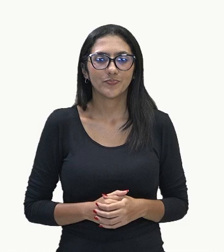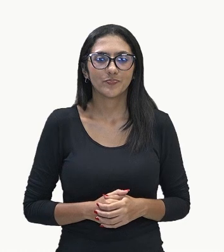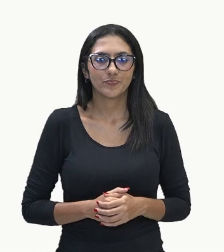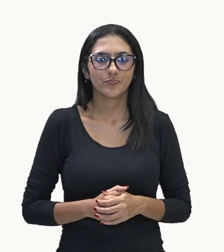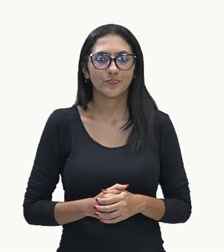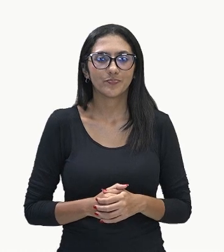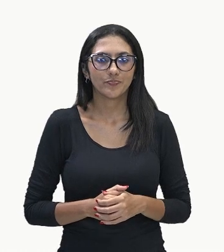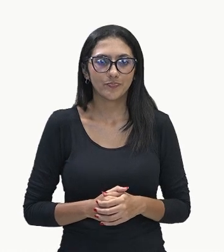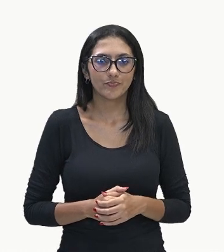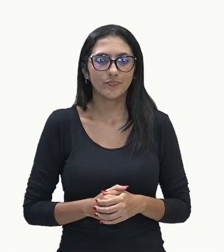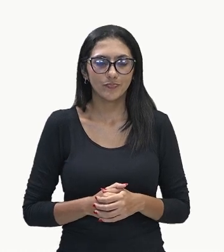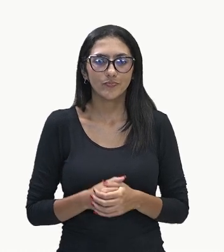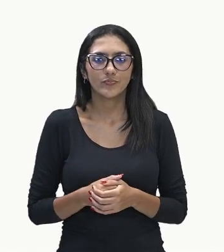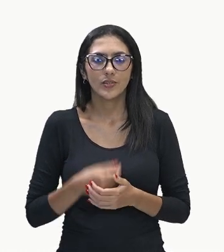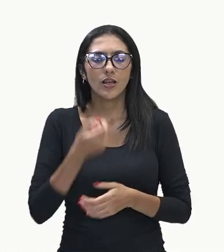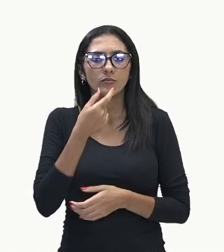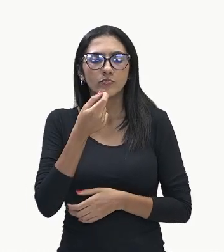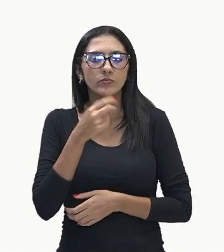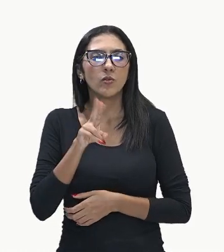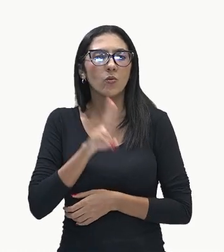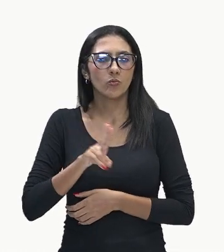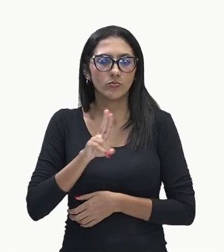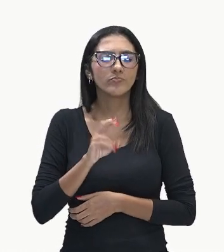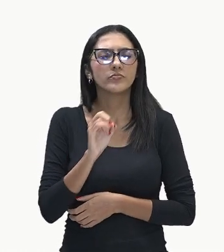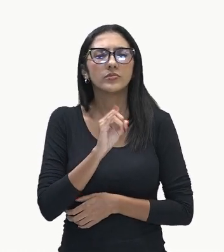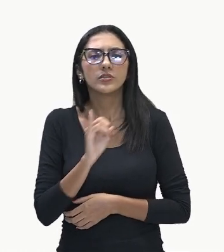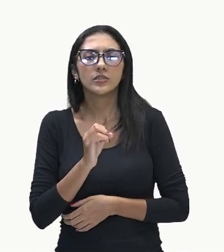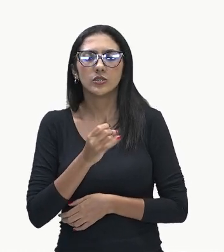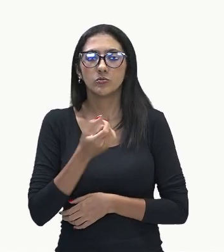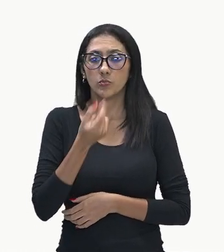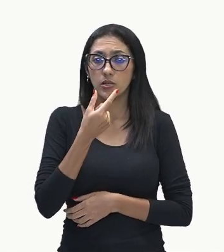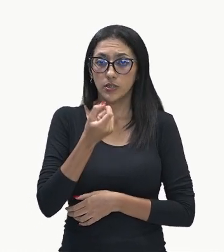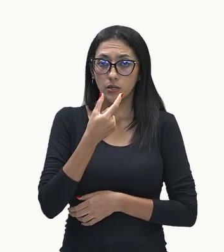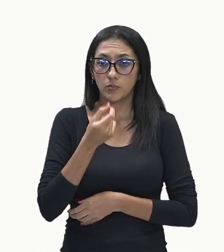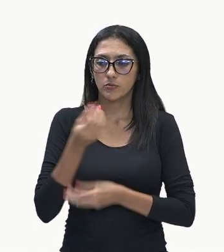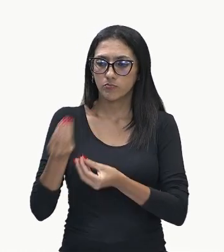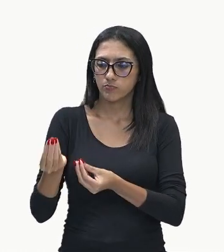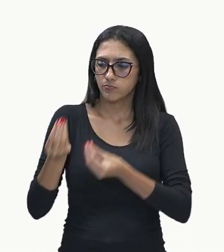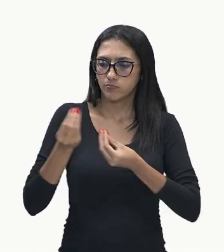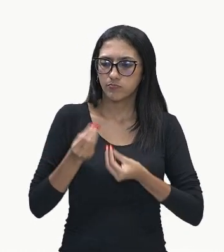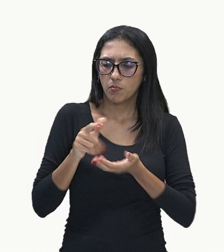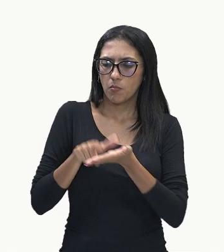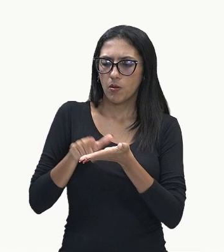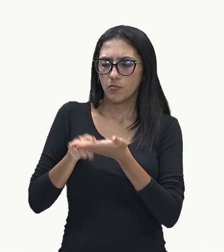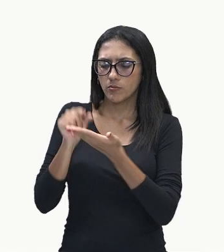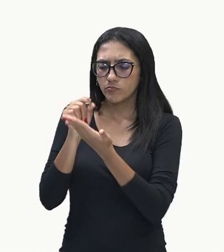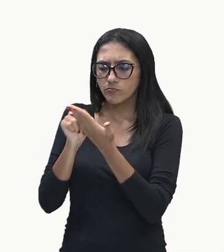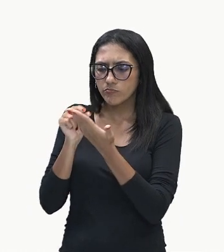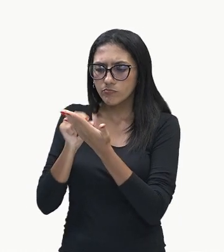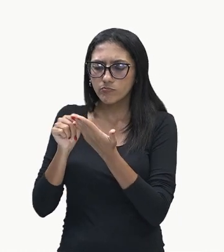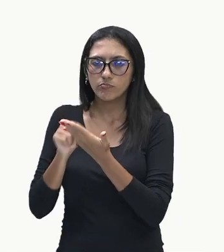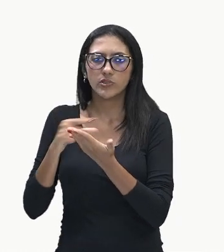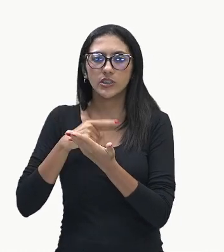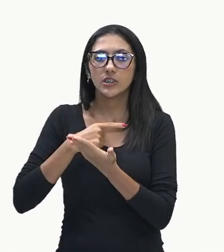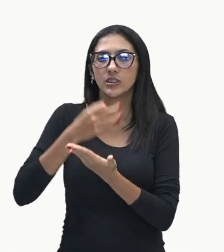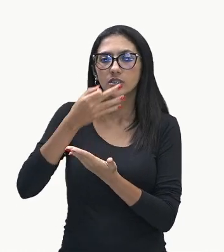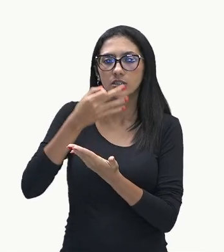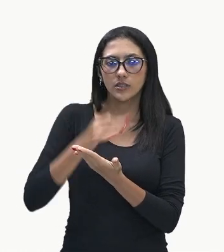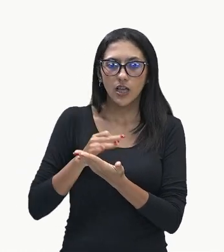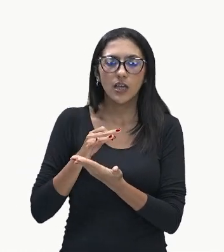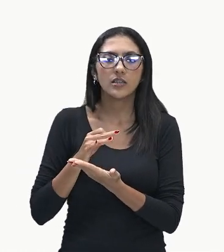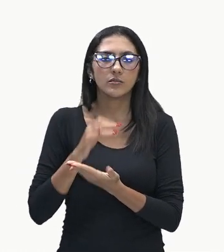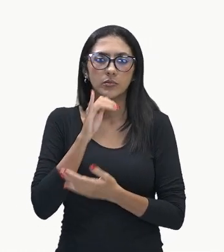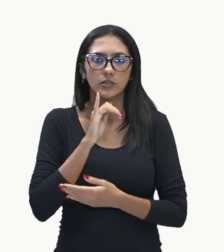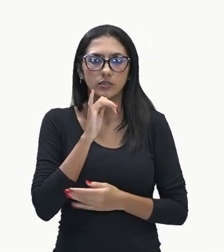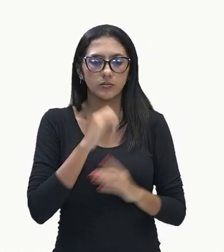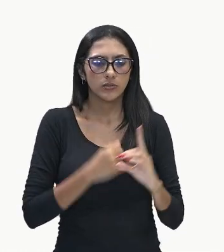de medicamentos. Quando o medicamento é prescrito em uma dose constante de, e essa constante ali